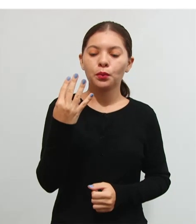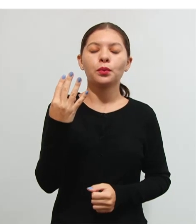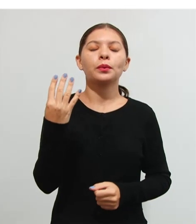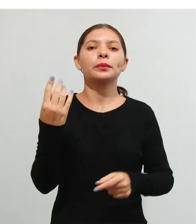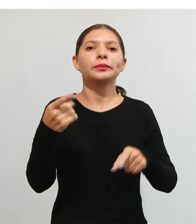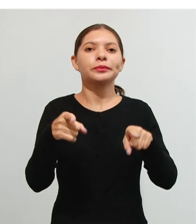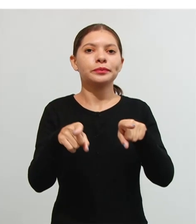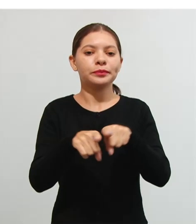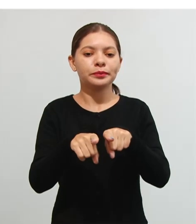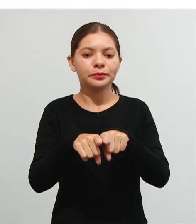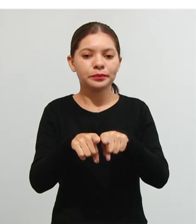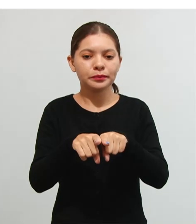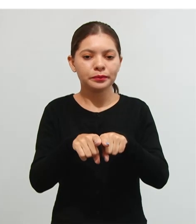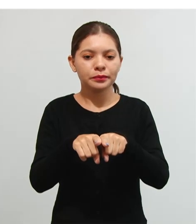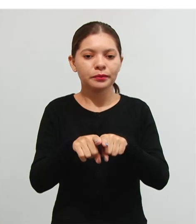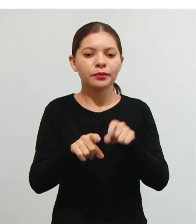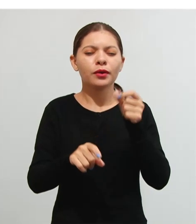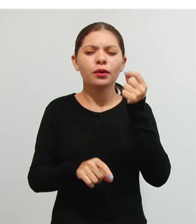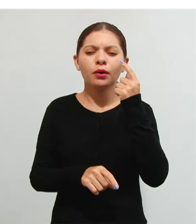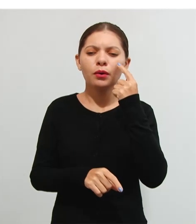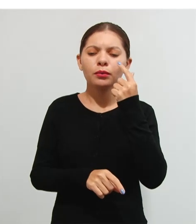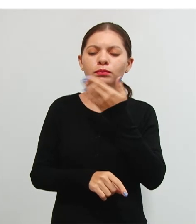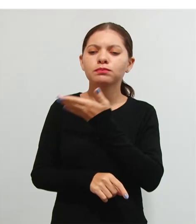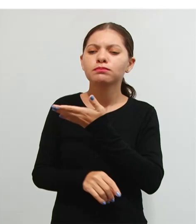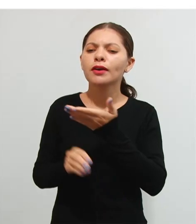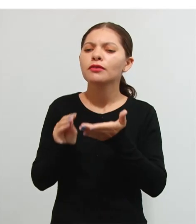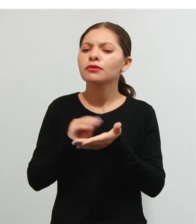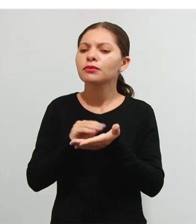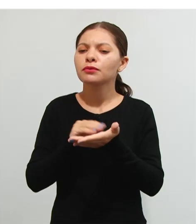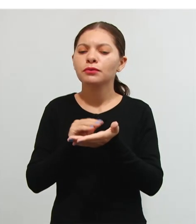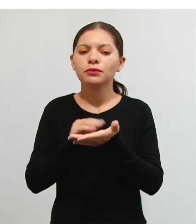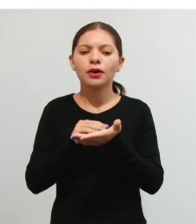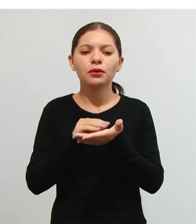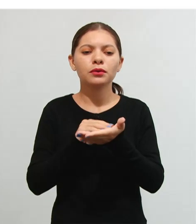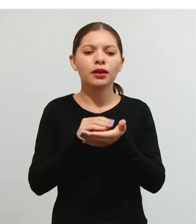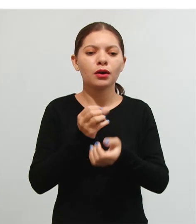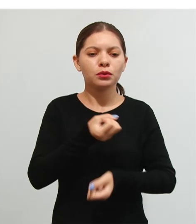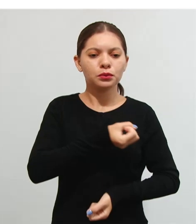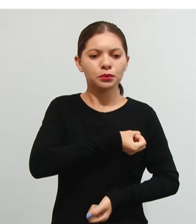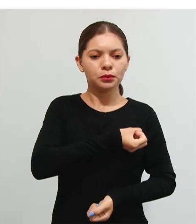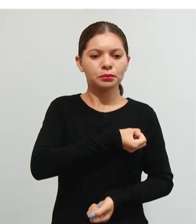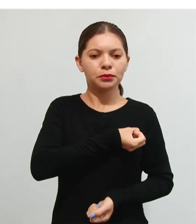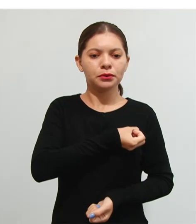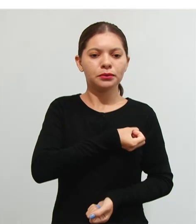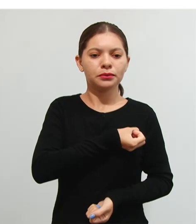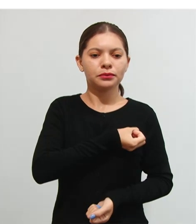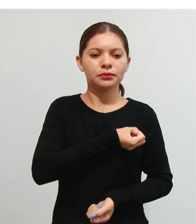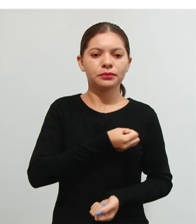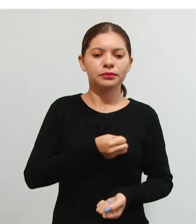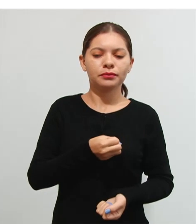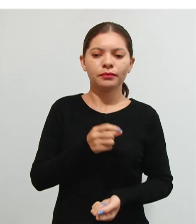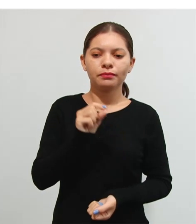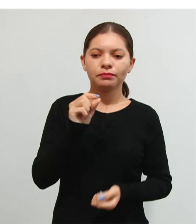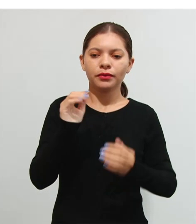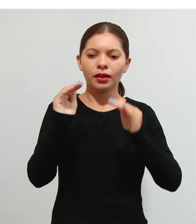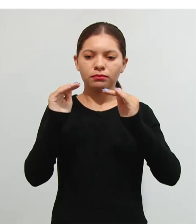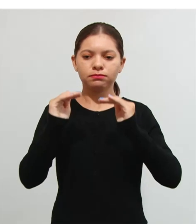também, né, a síndrome, aqui está faltando um númerozinho aqui, né, porque aqui não